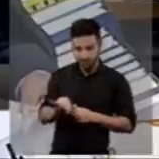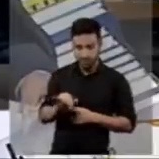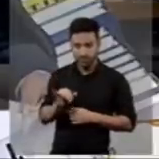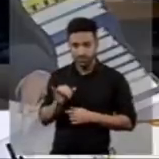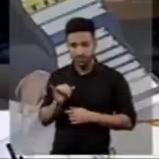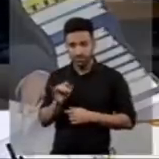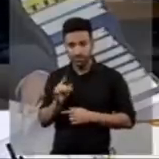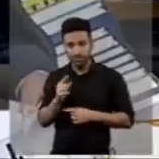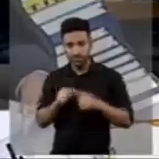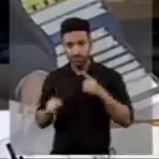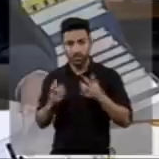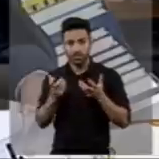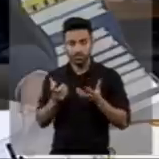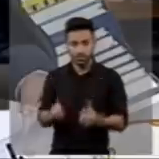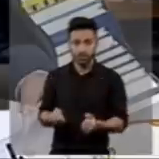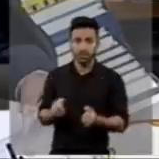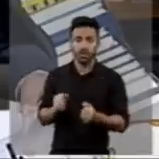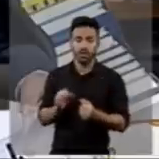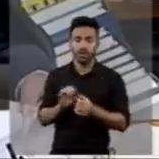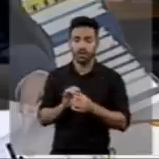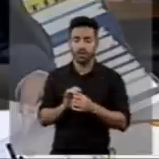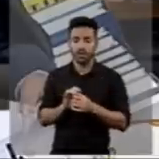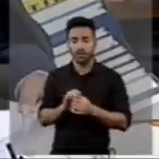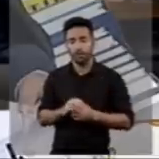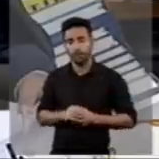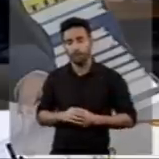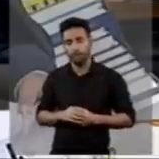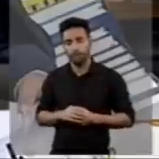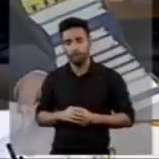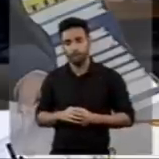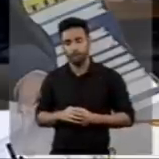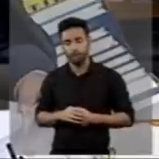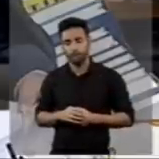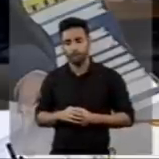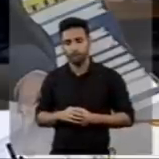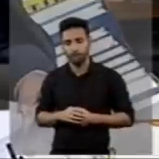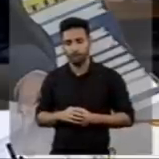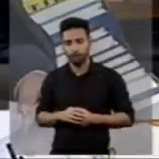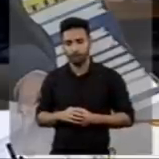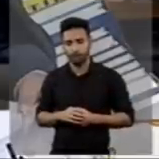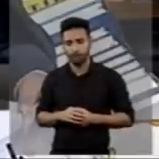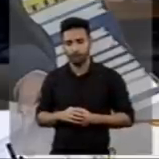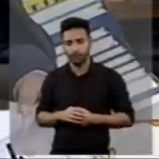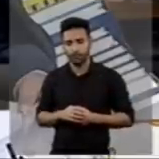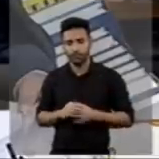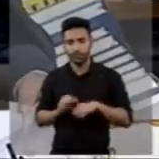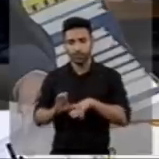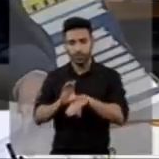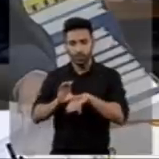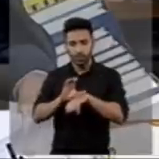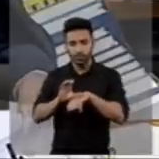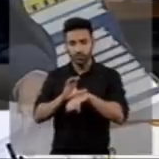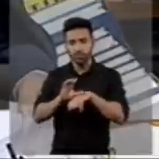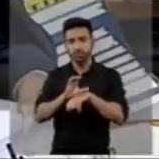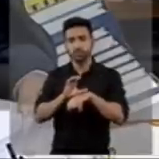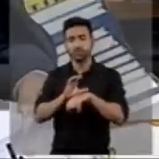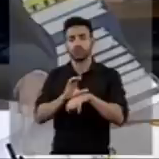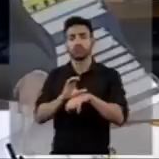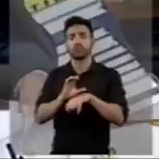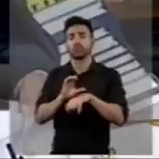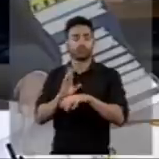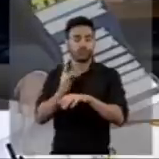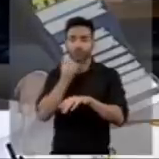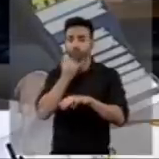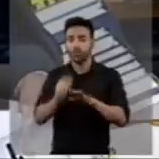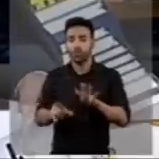admitir a convivência pacífica com a moldura constitucional delineada de legislação